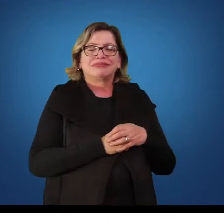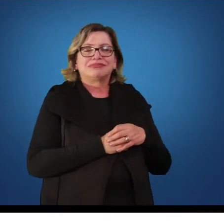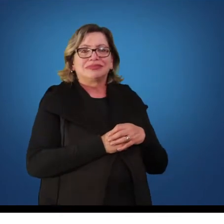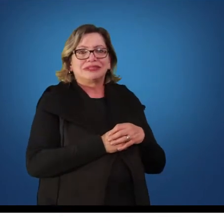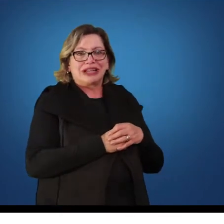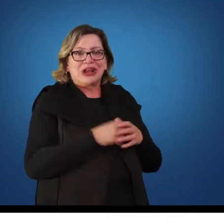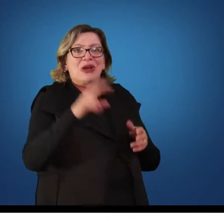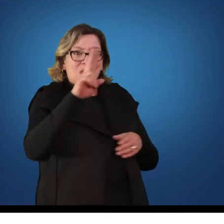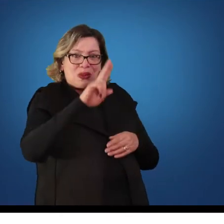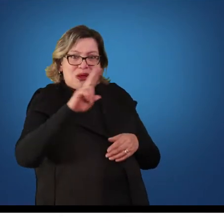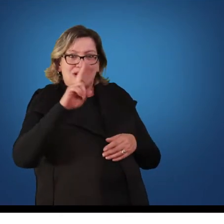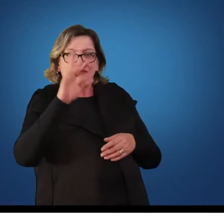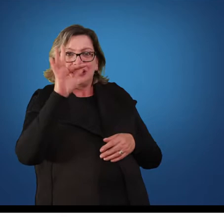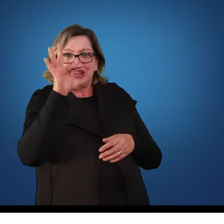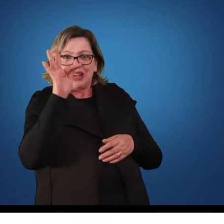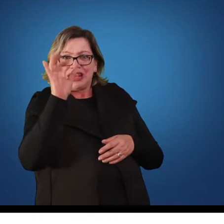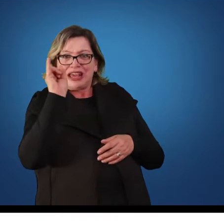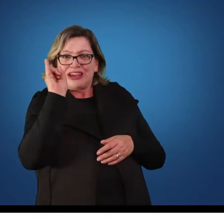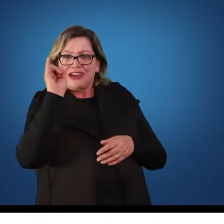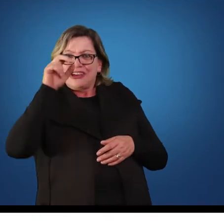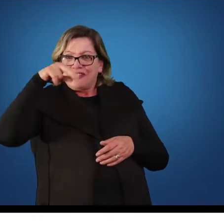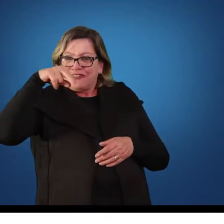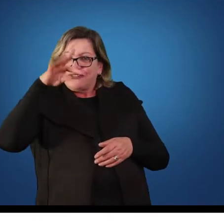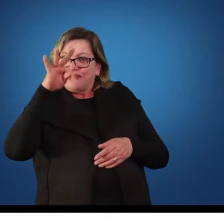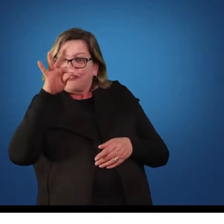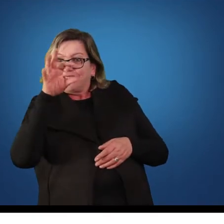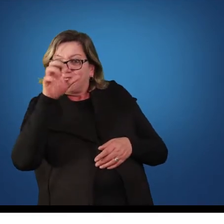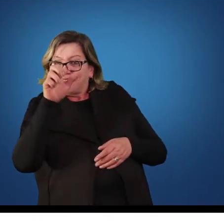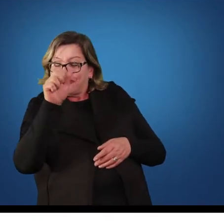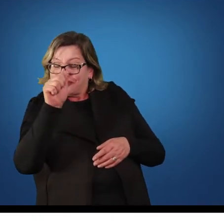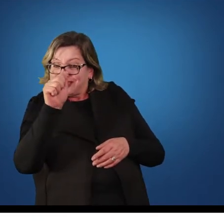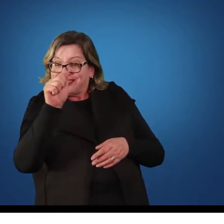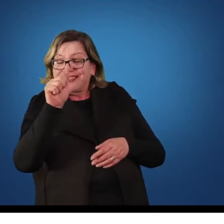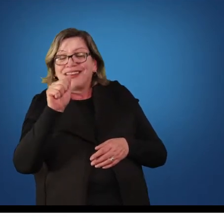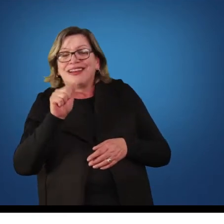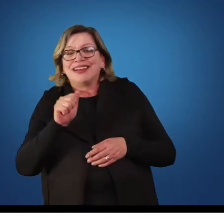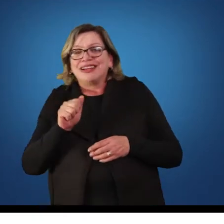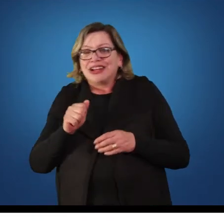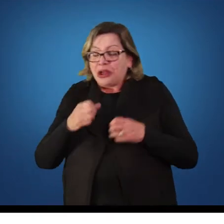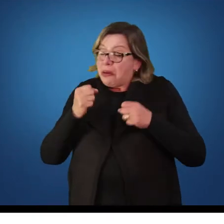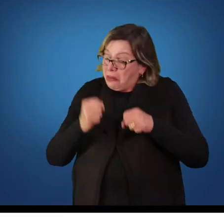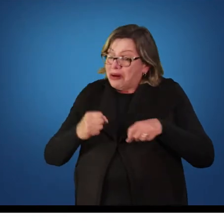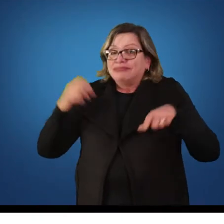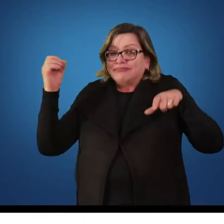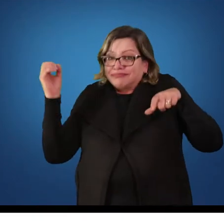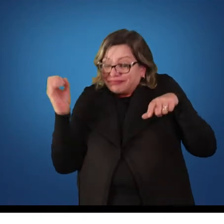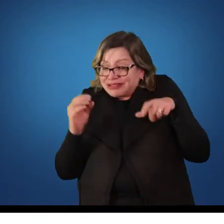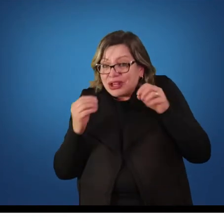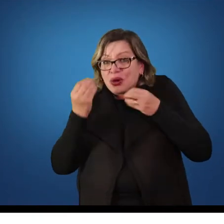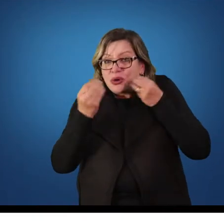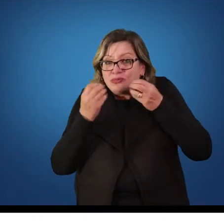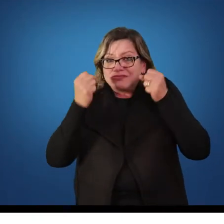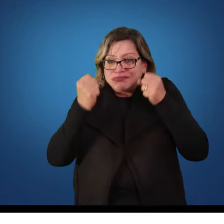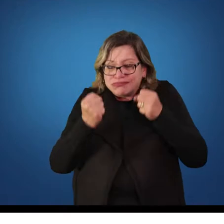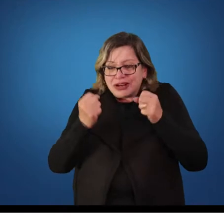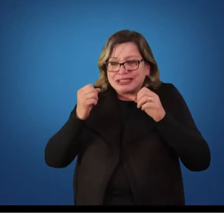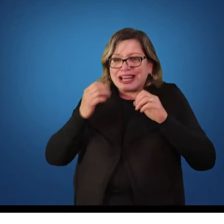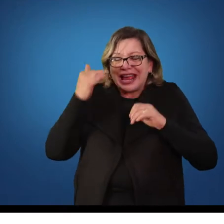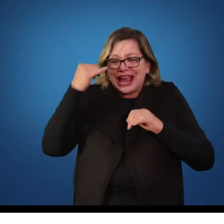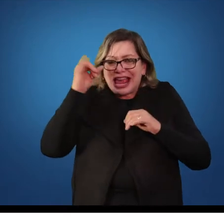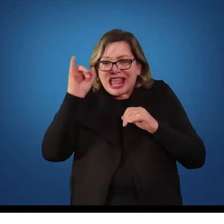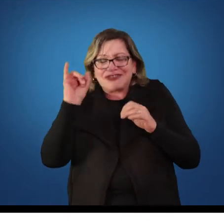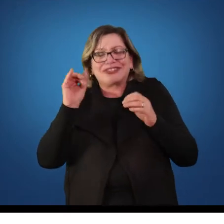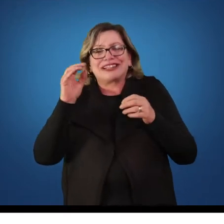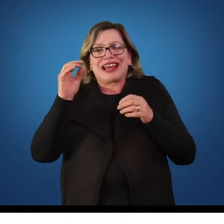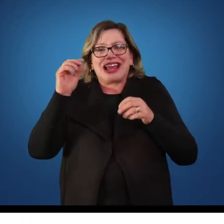tinta ou pode arremessar e pedir que a remessa ou pode impedir que progrida certo